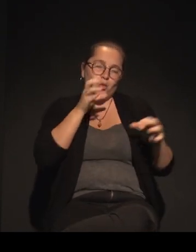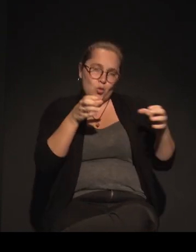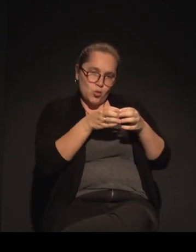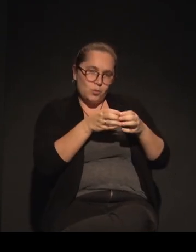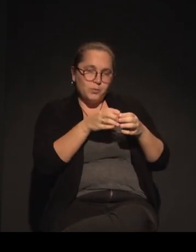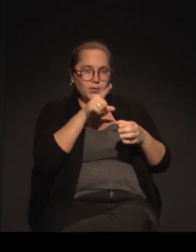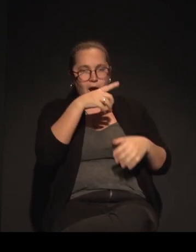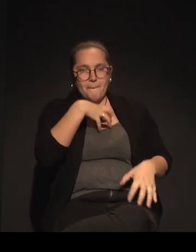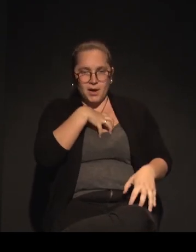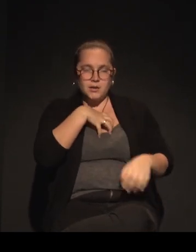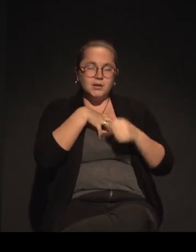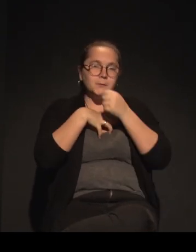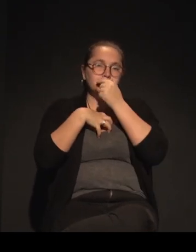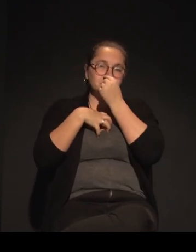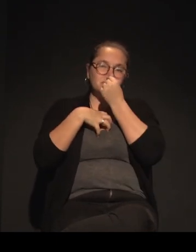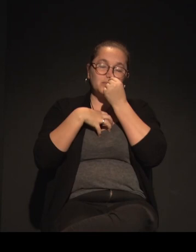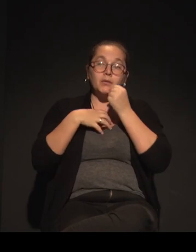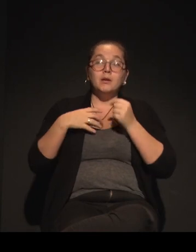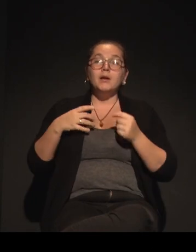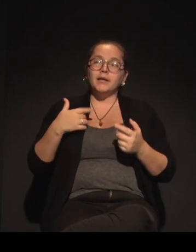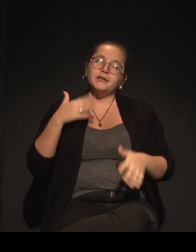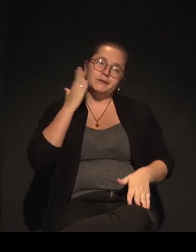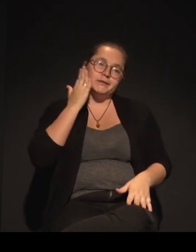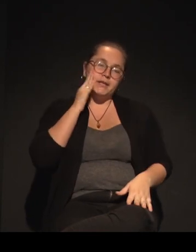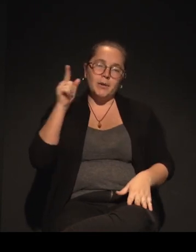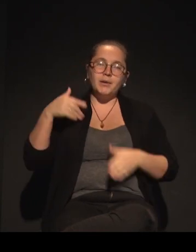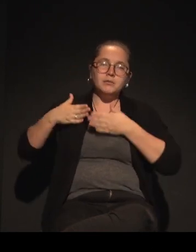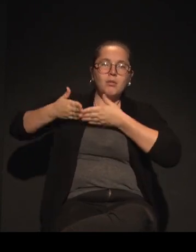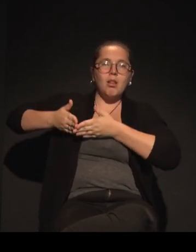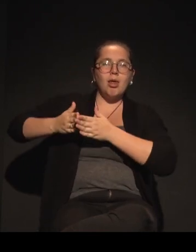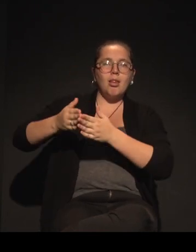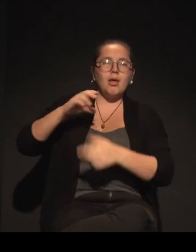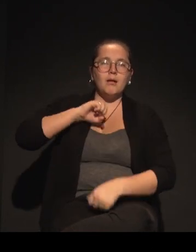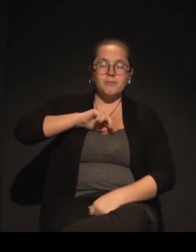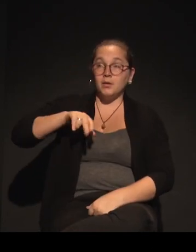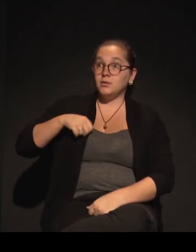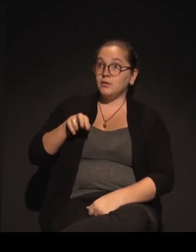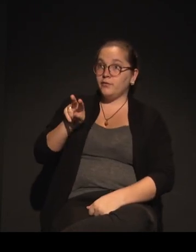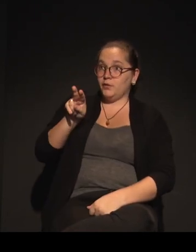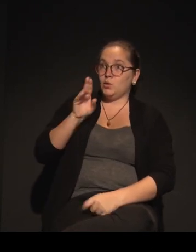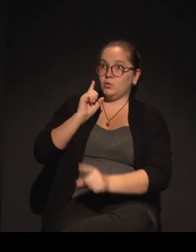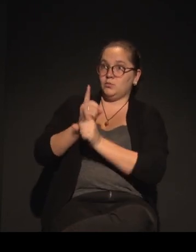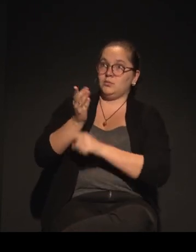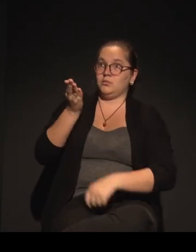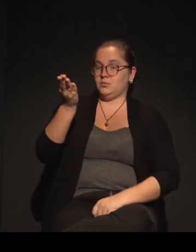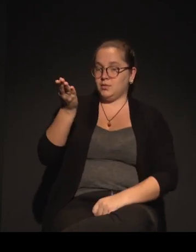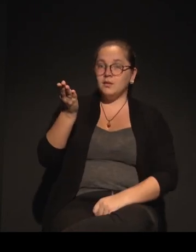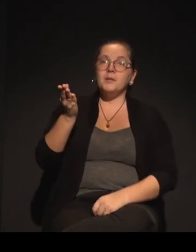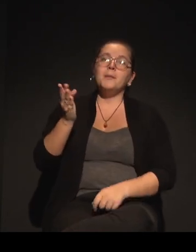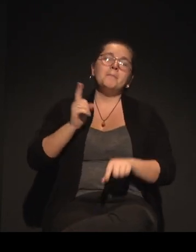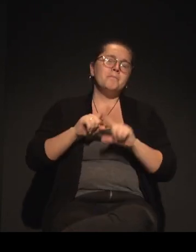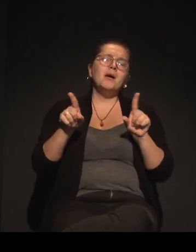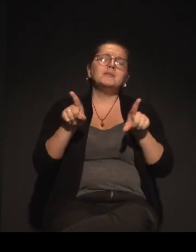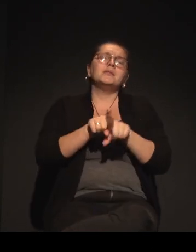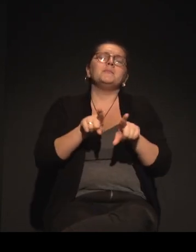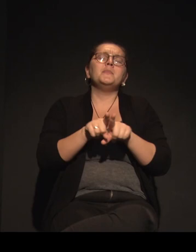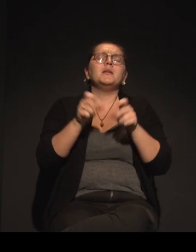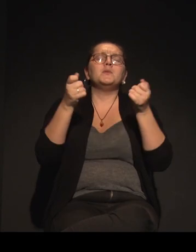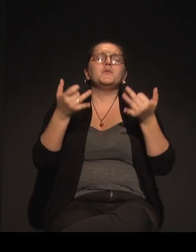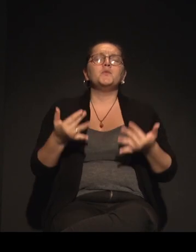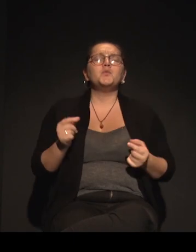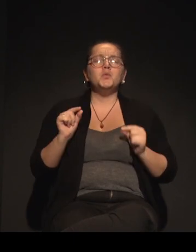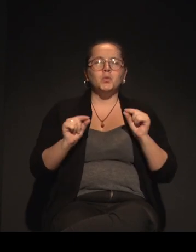lugar o onde nós descobrimos um eles né mas é também de dizer assim que